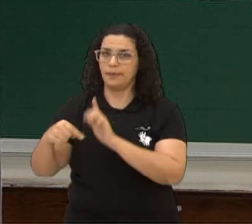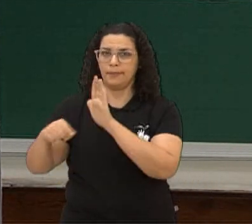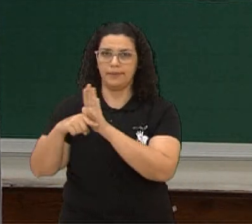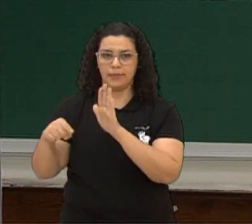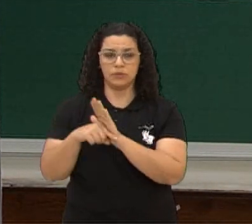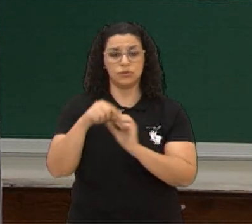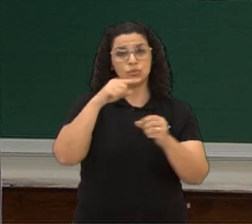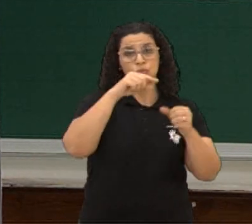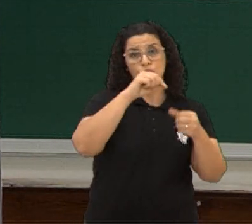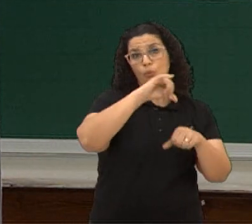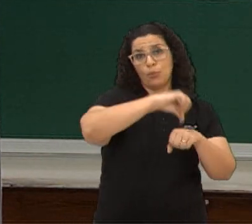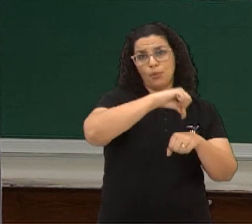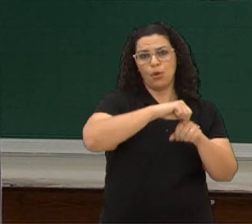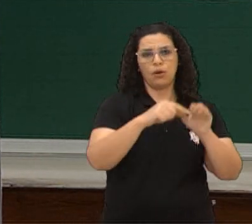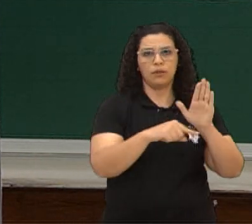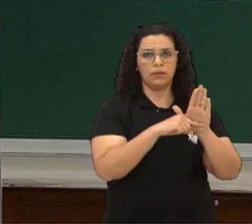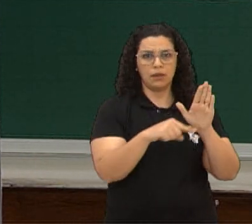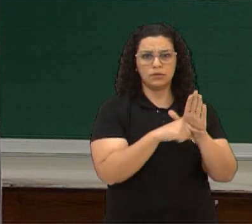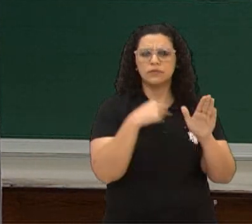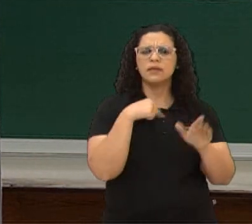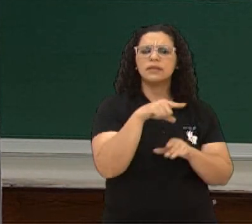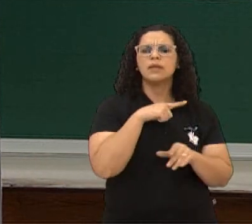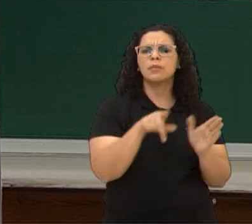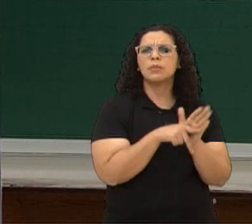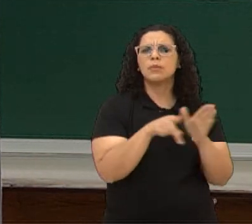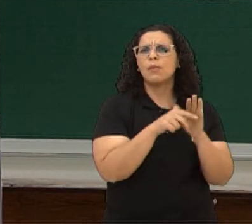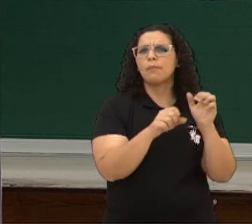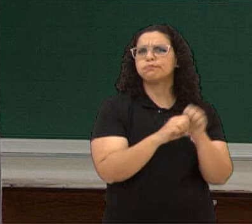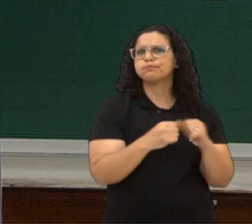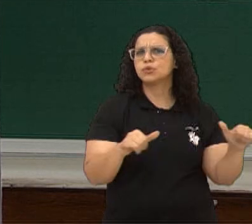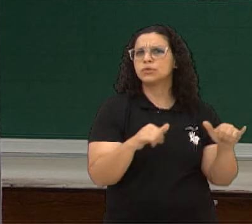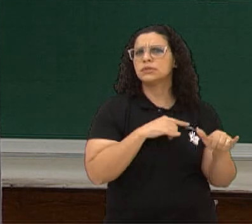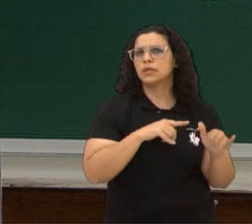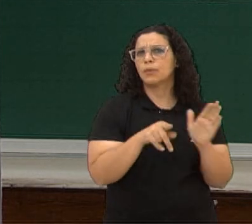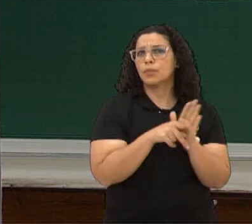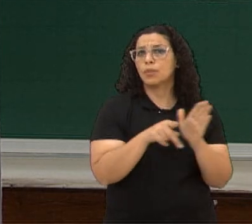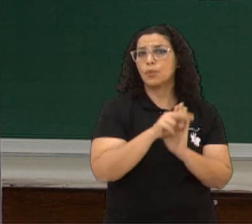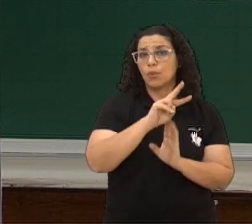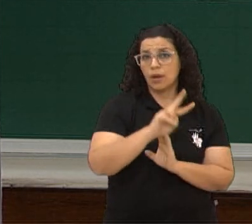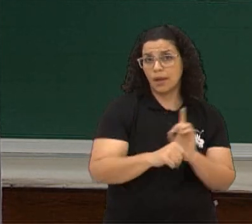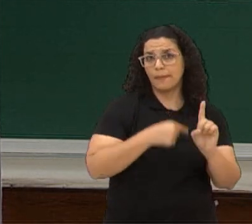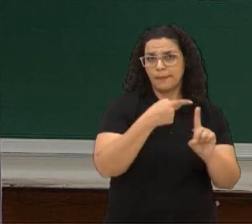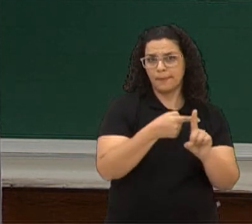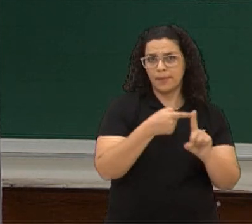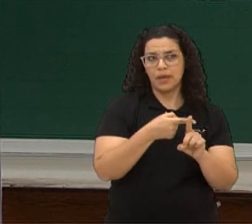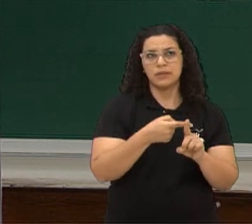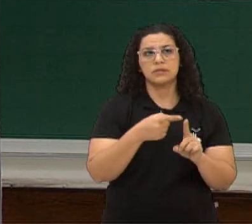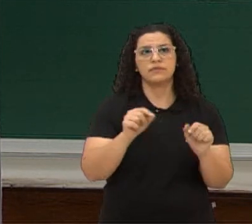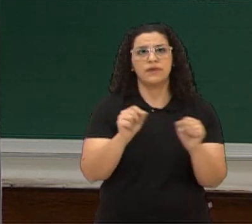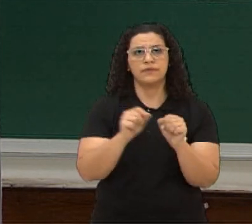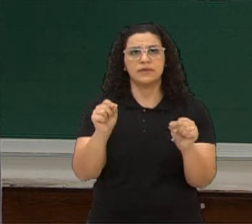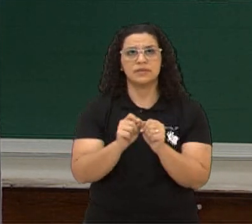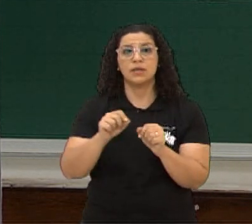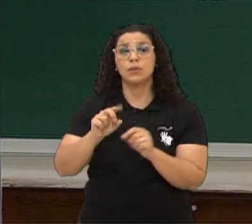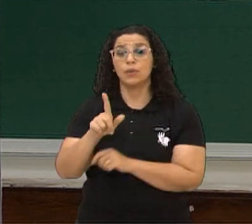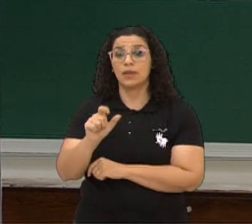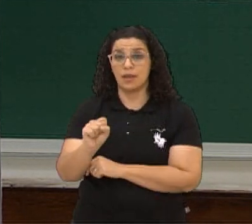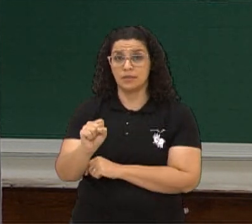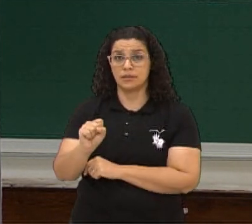No polo negativo, a gente vai ter, então, a descarga da H+, e vai formar o